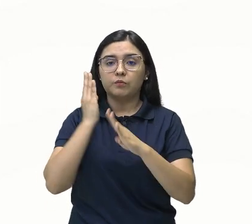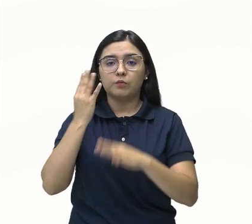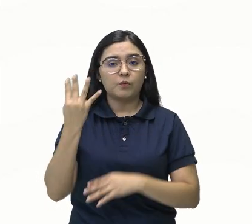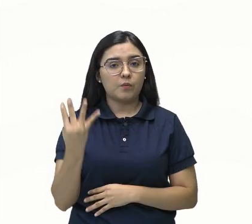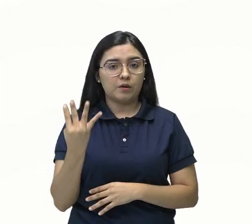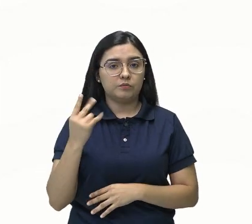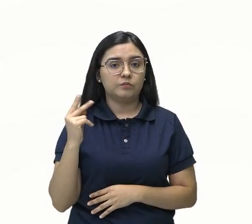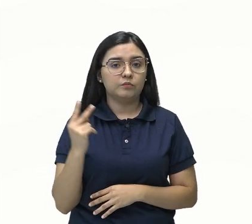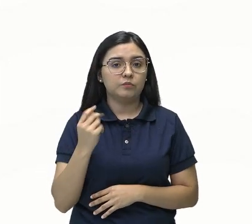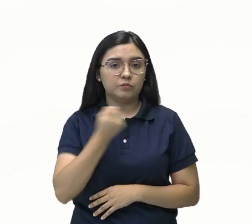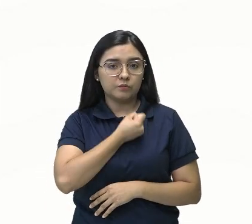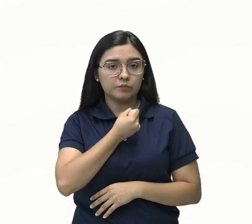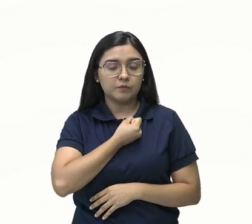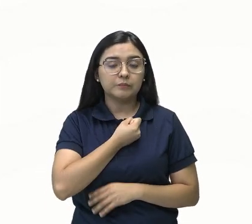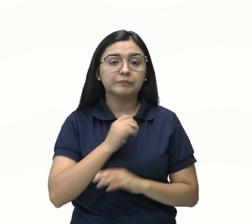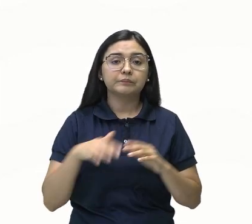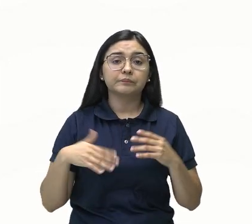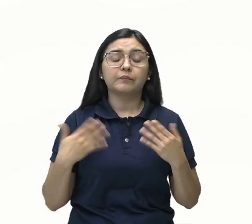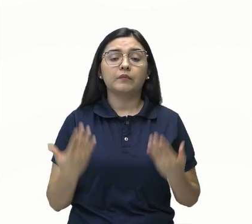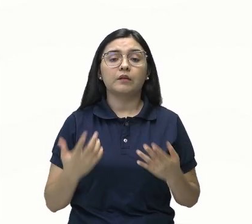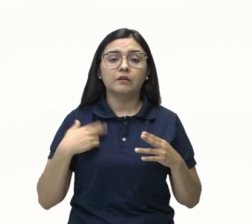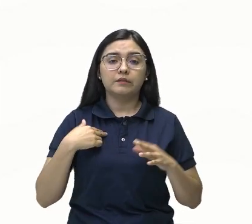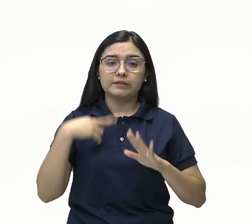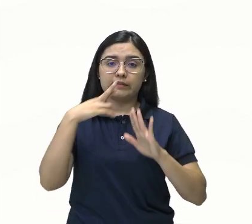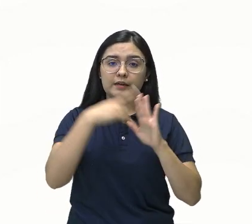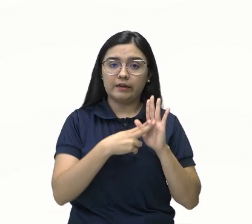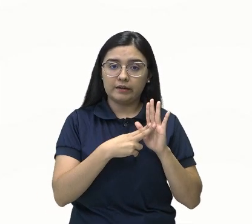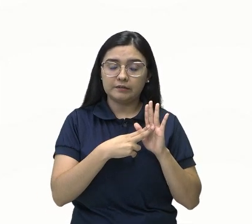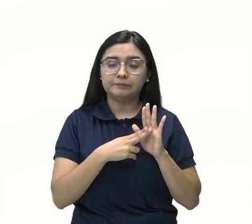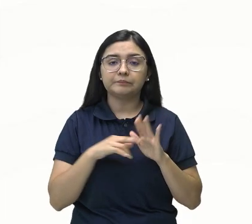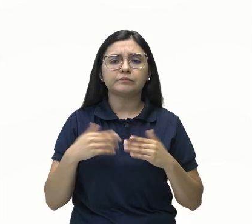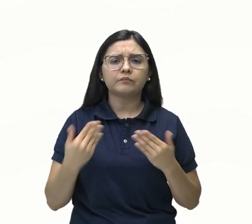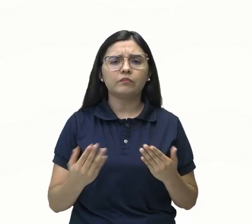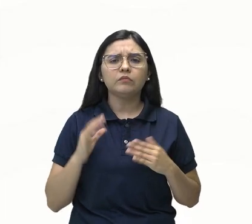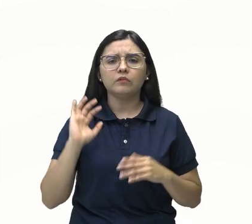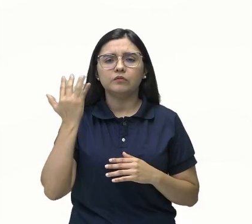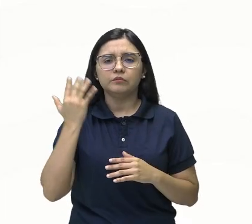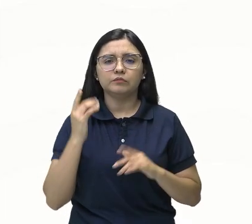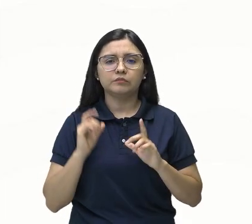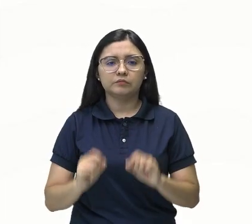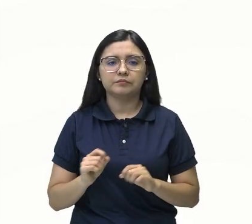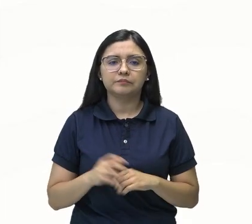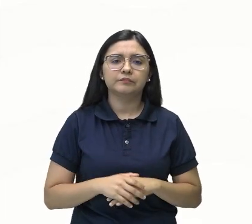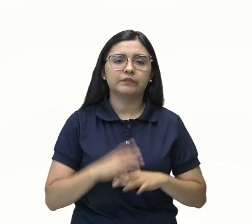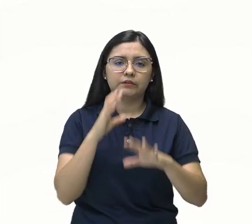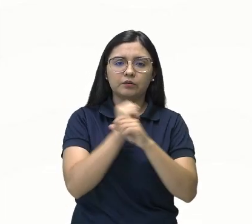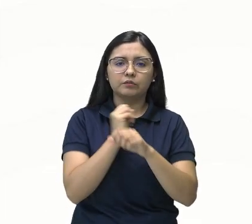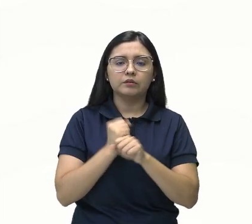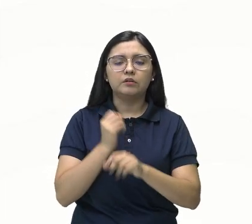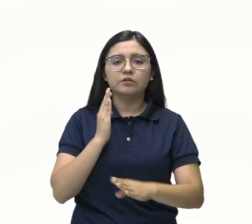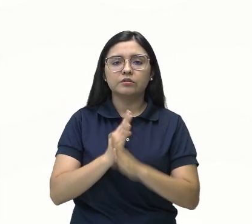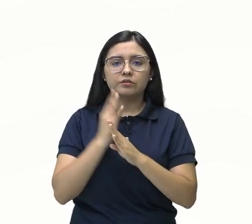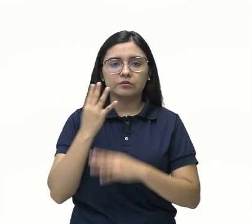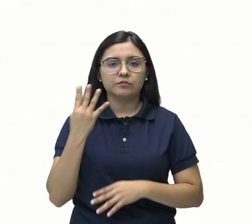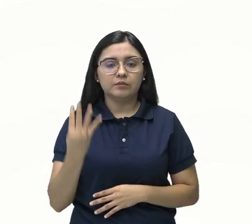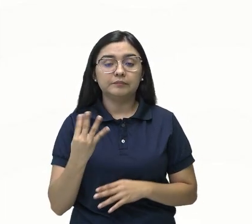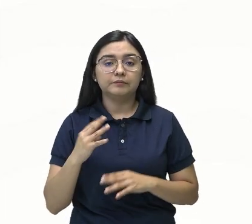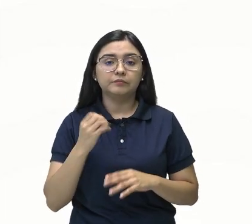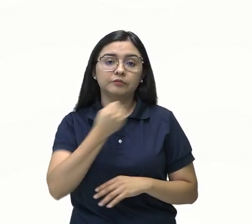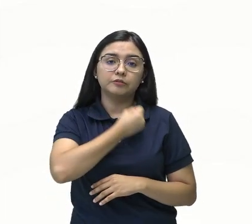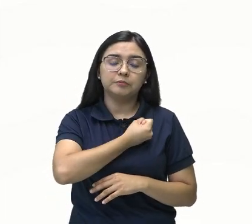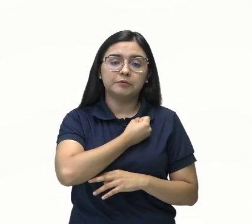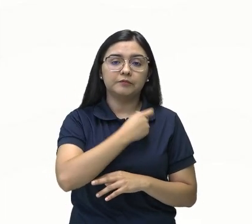valor. Na nossa regra de 3 simples, vai acontecer exatamente a mesma coisa. Nós